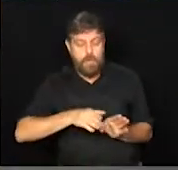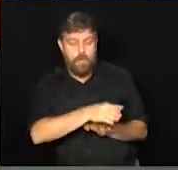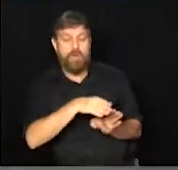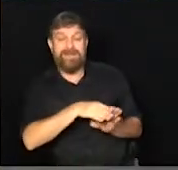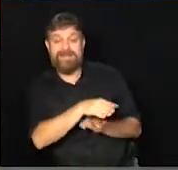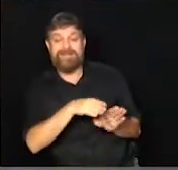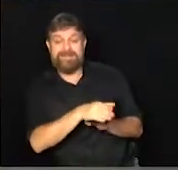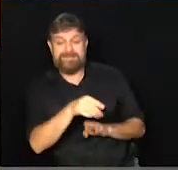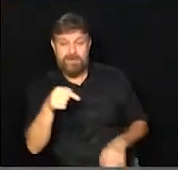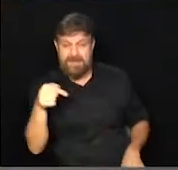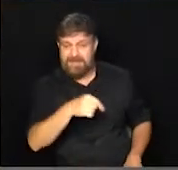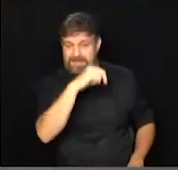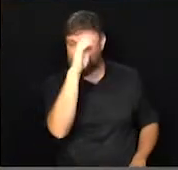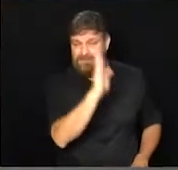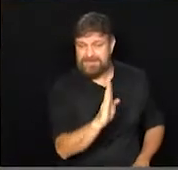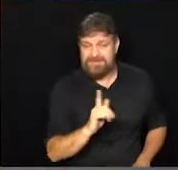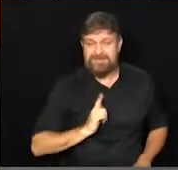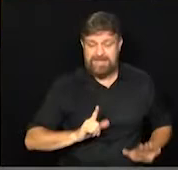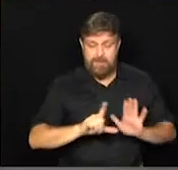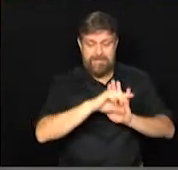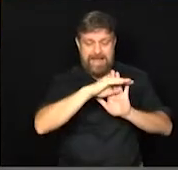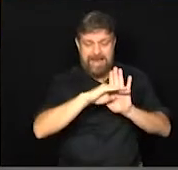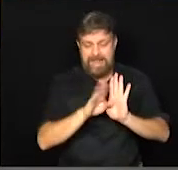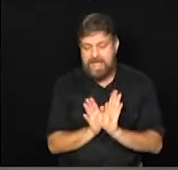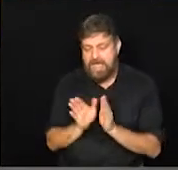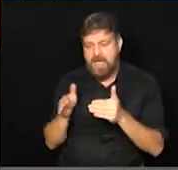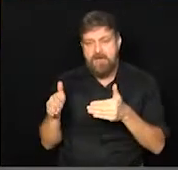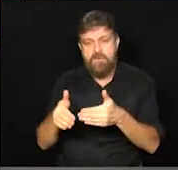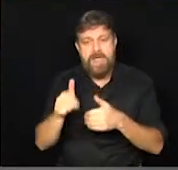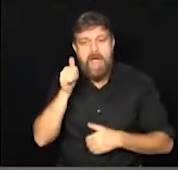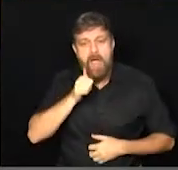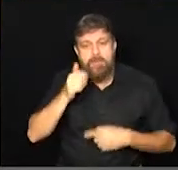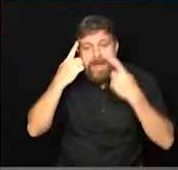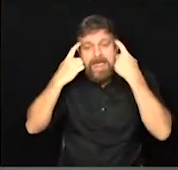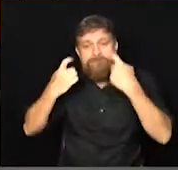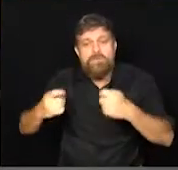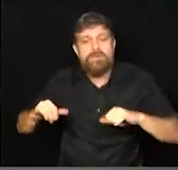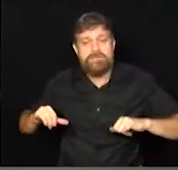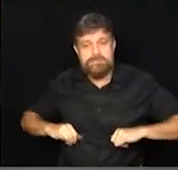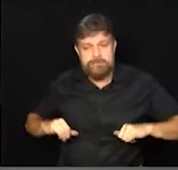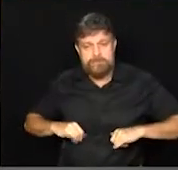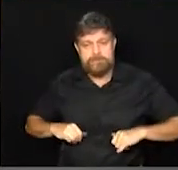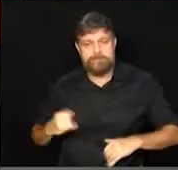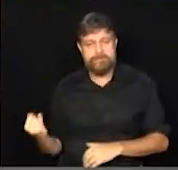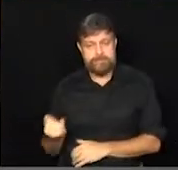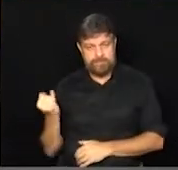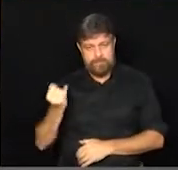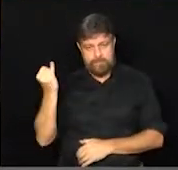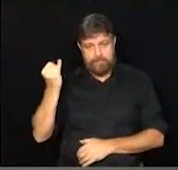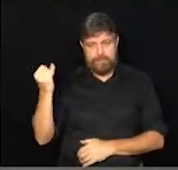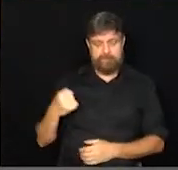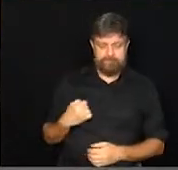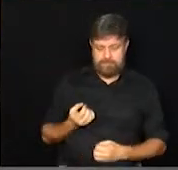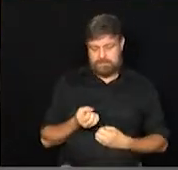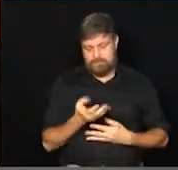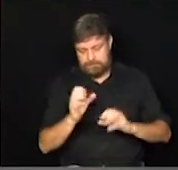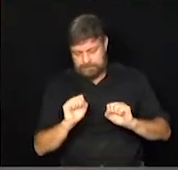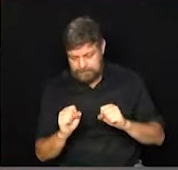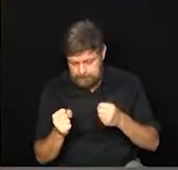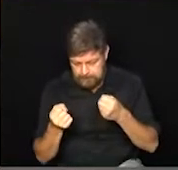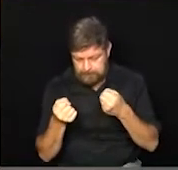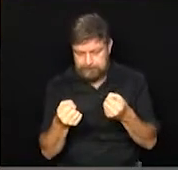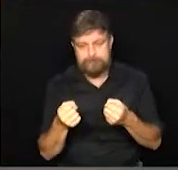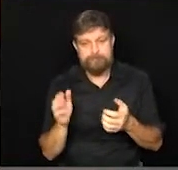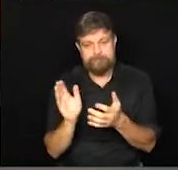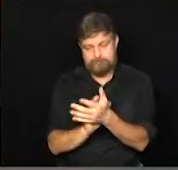que tivesse uma legislação específica sobre violência contra a mulher. Então, aqui acho que é importante reforçar e